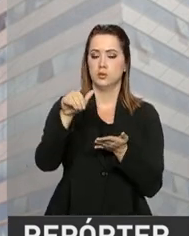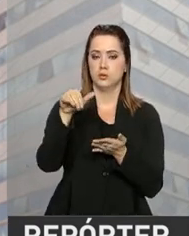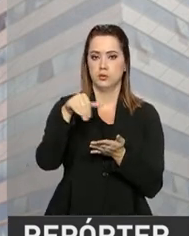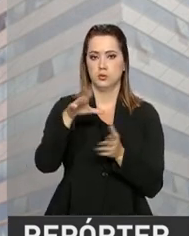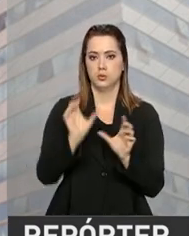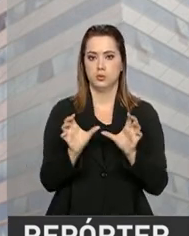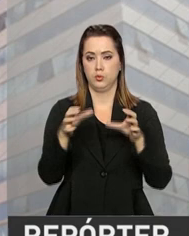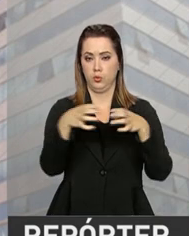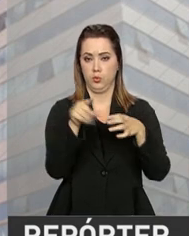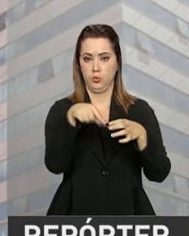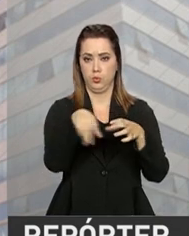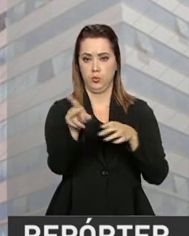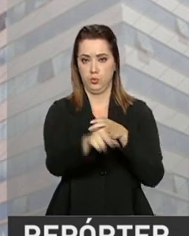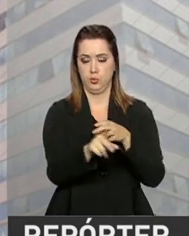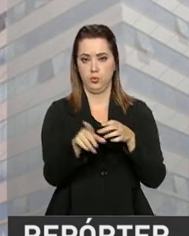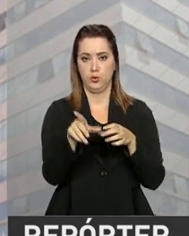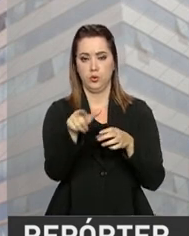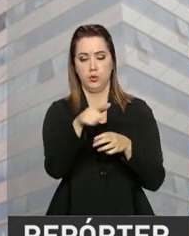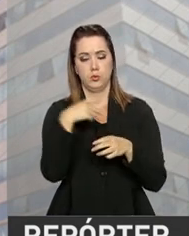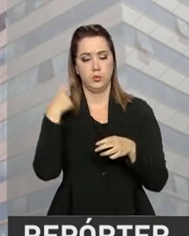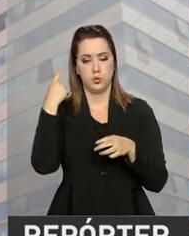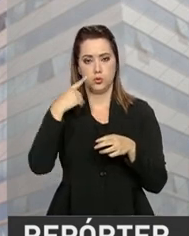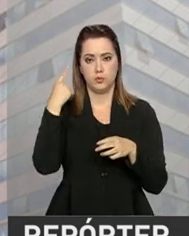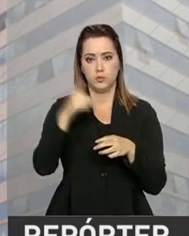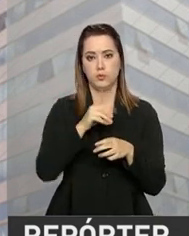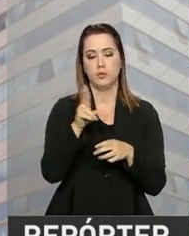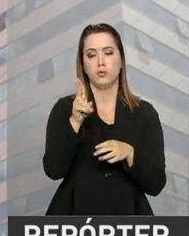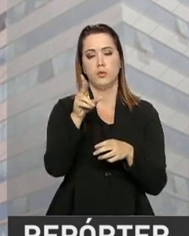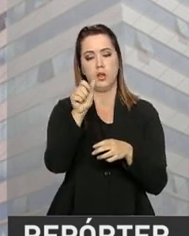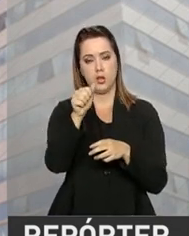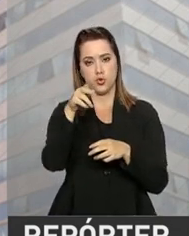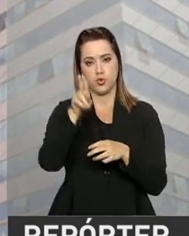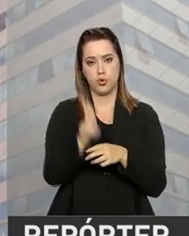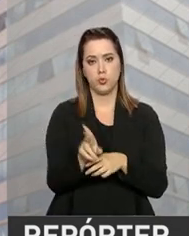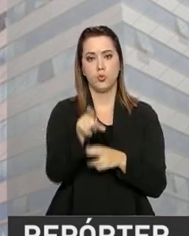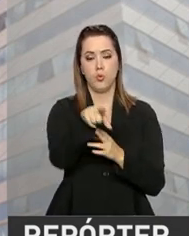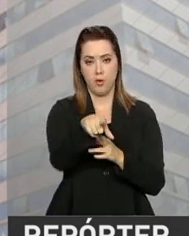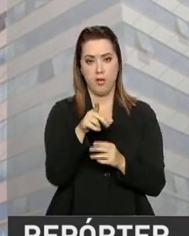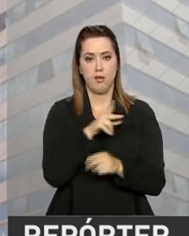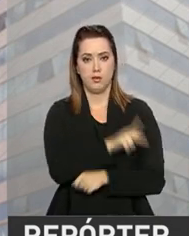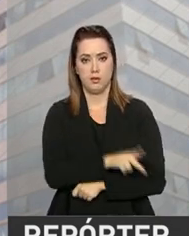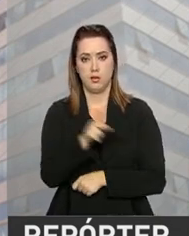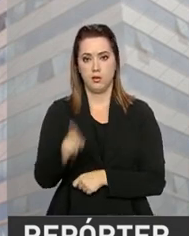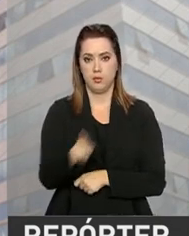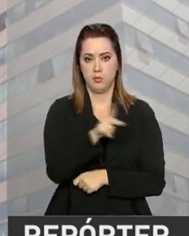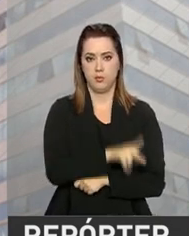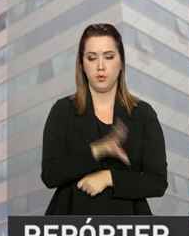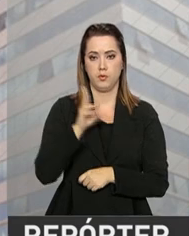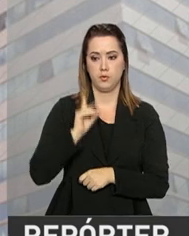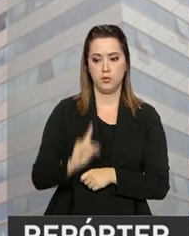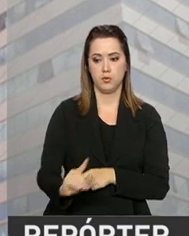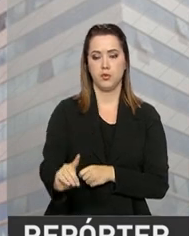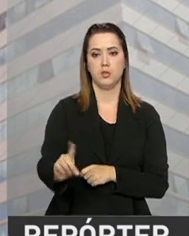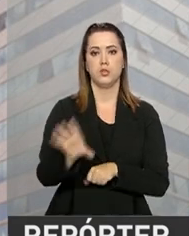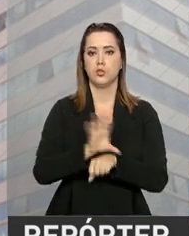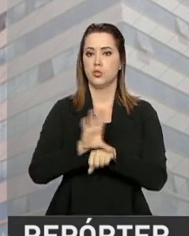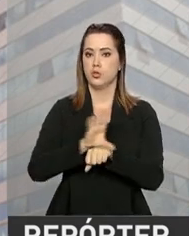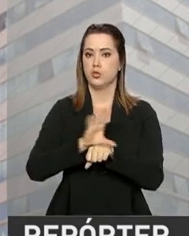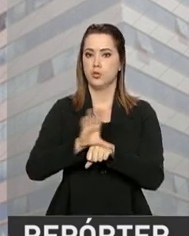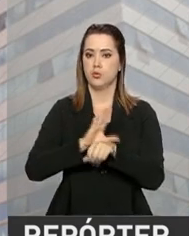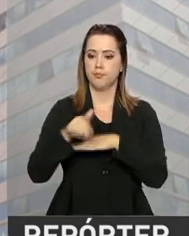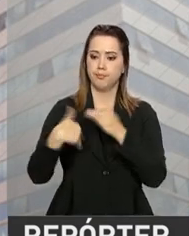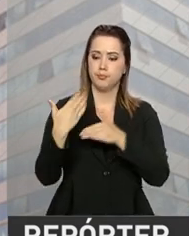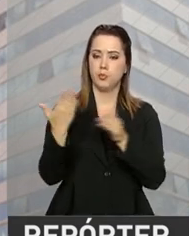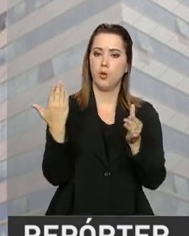União em 2001 e de advogada interina da União. Gleice é professora titular de Direito Constitucional, Processual Civil